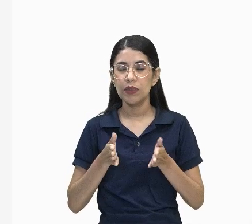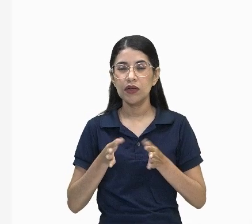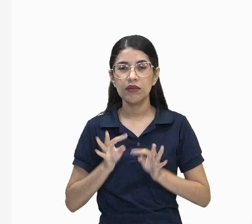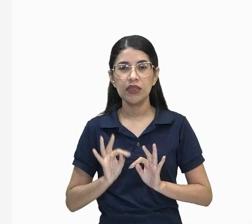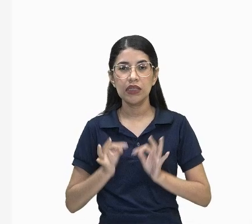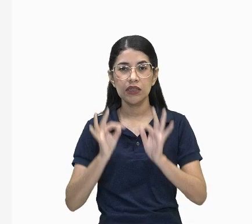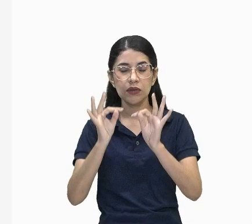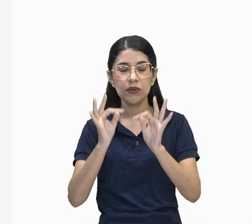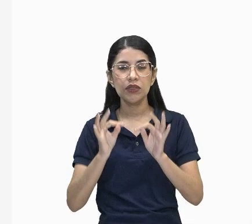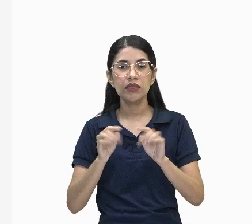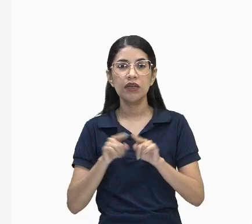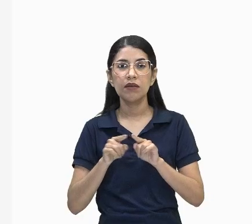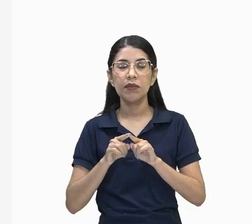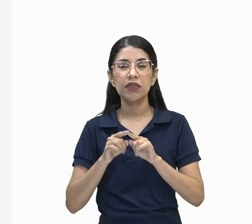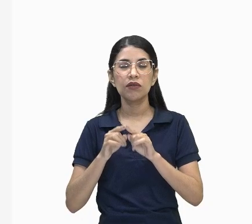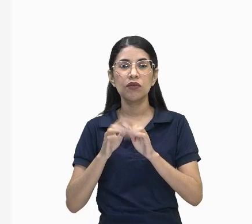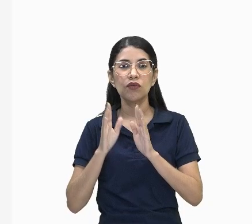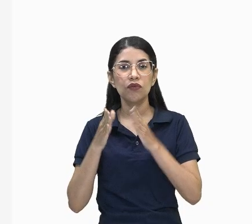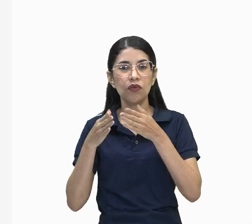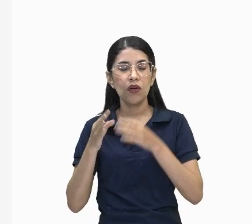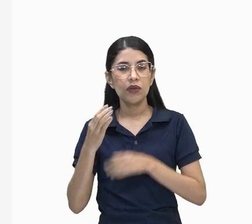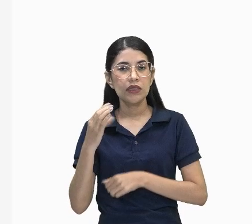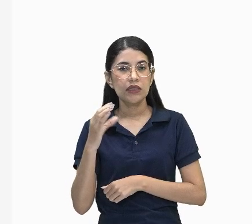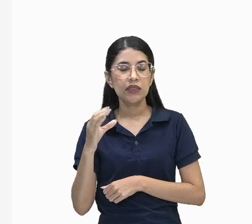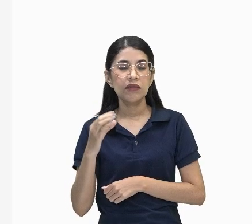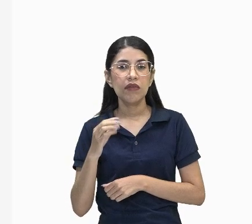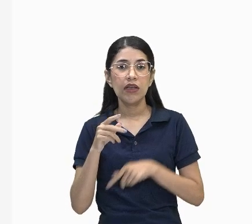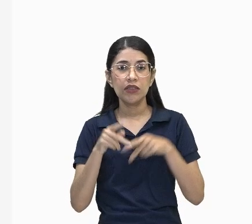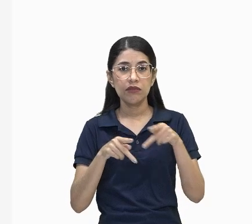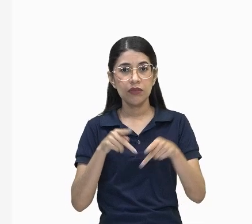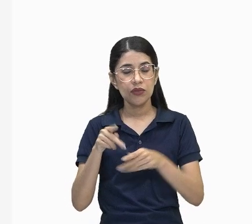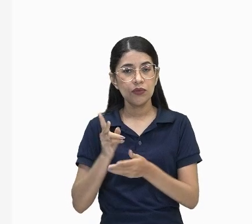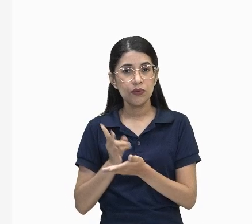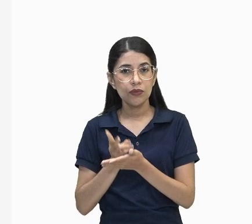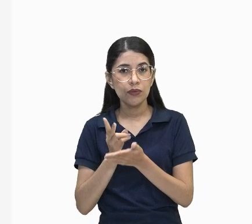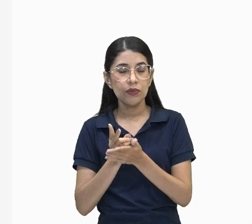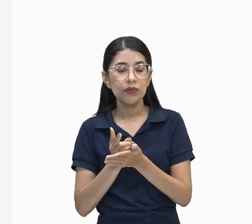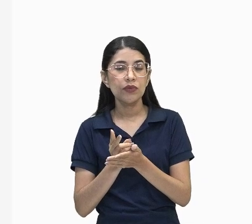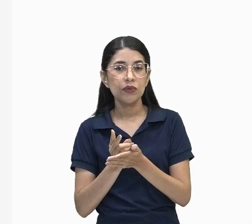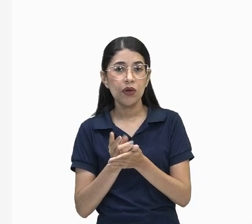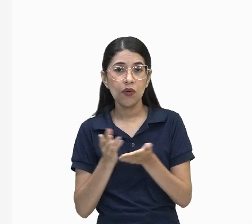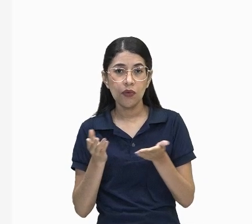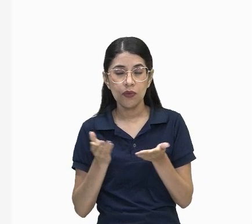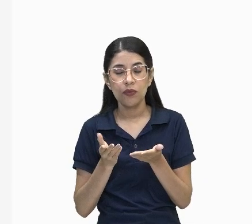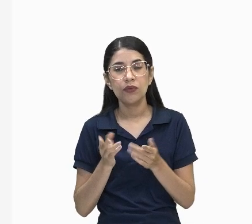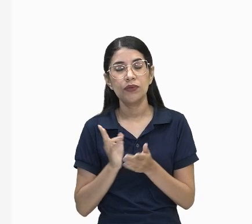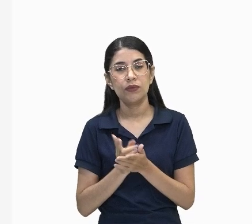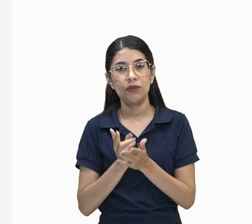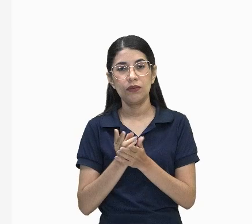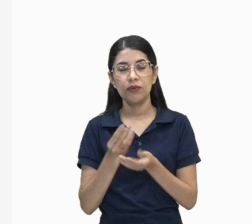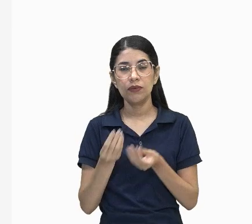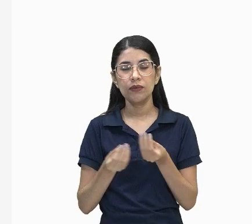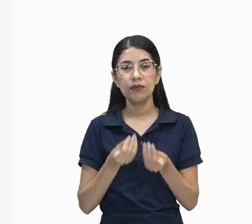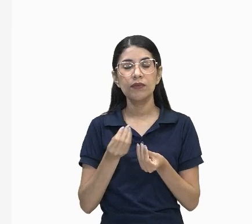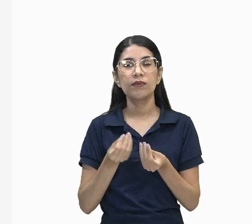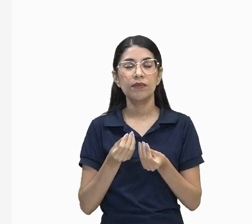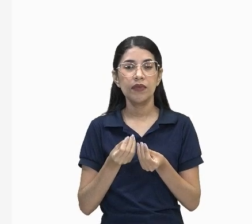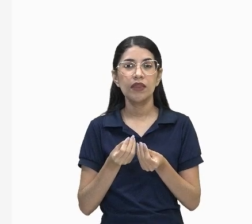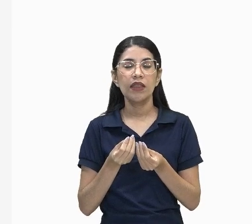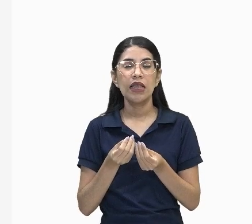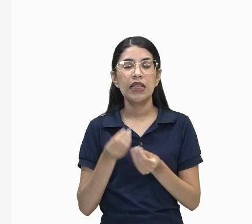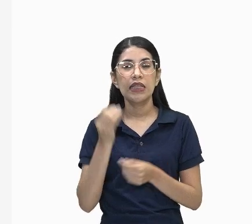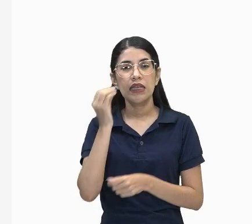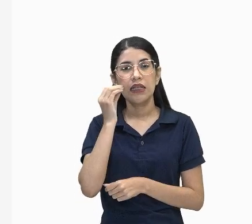do pensamento científico, muitas pessoas continuam, na atualidade, muitas pessoas continuam recorrendo